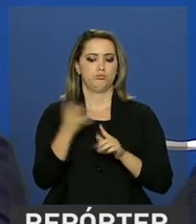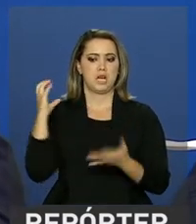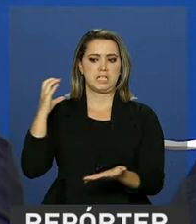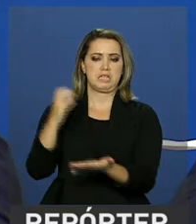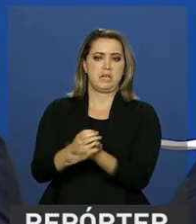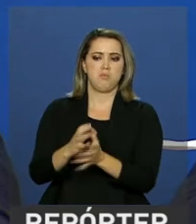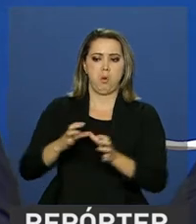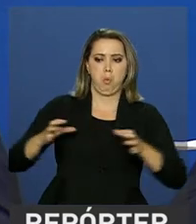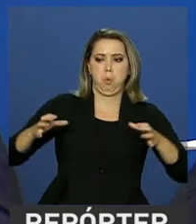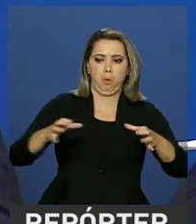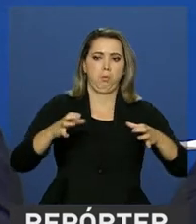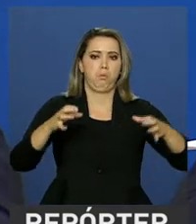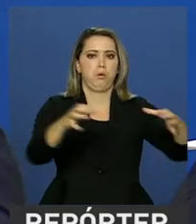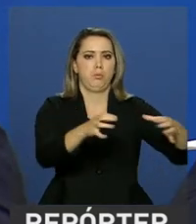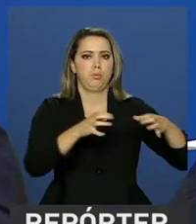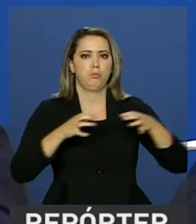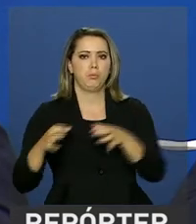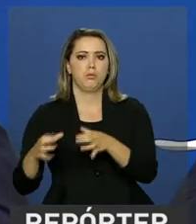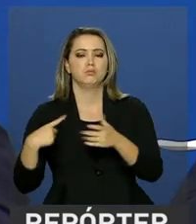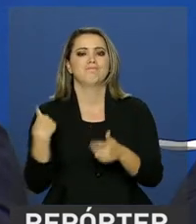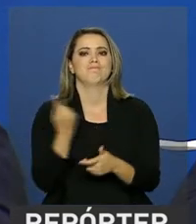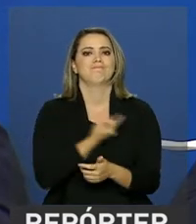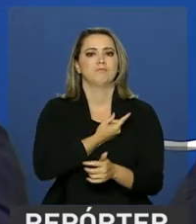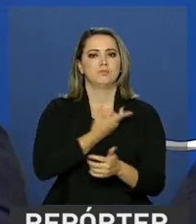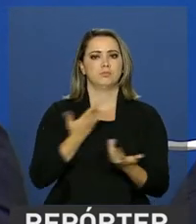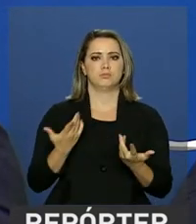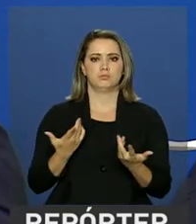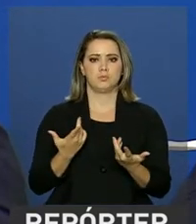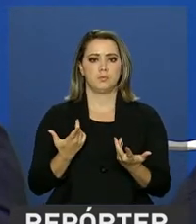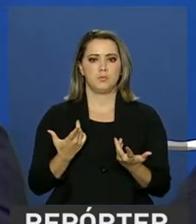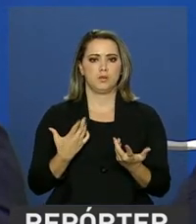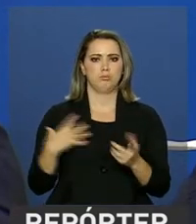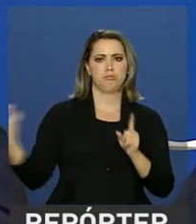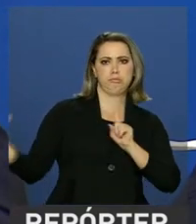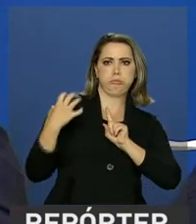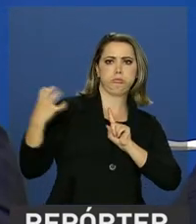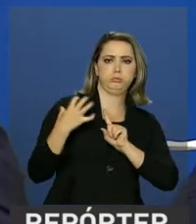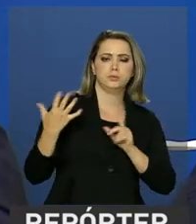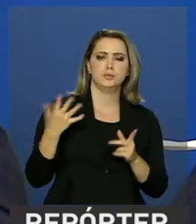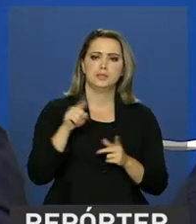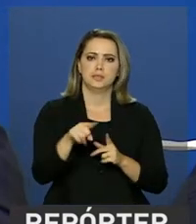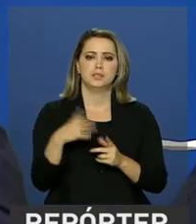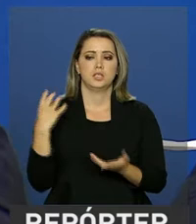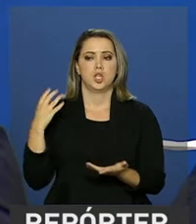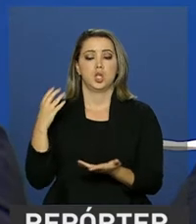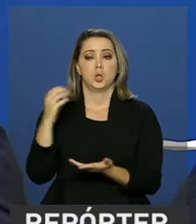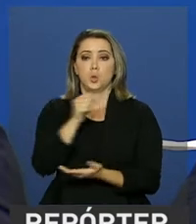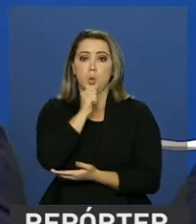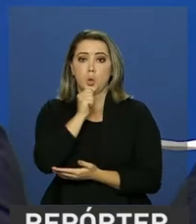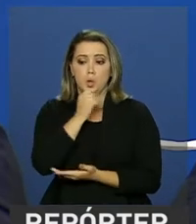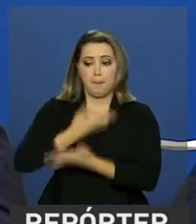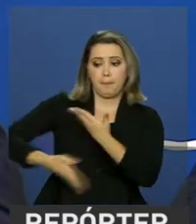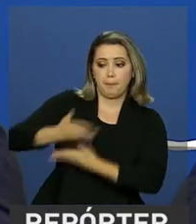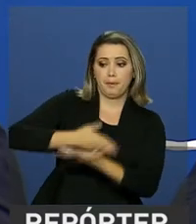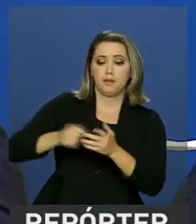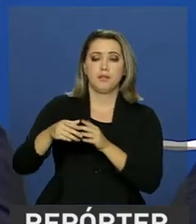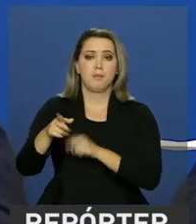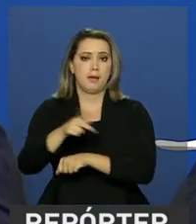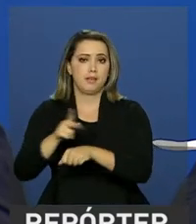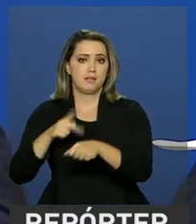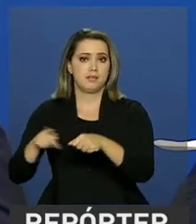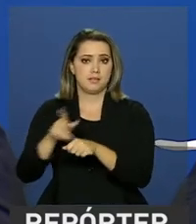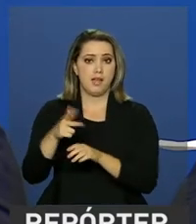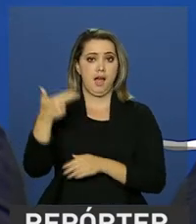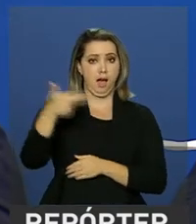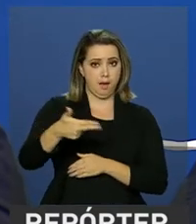transnacionais que nos que nos afetam tráfico de drogas tráfico de armas